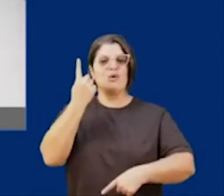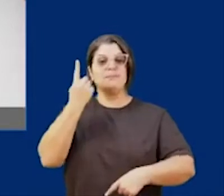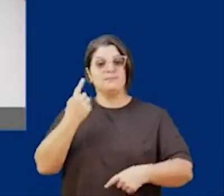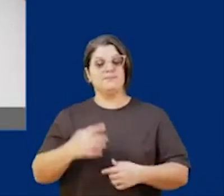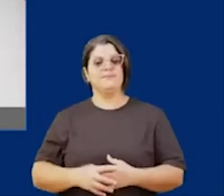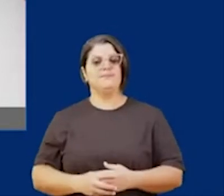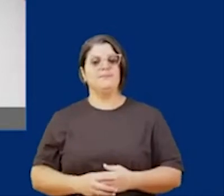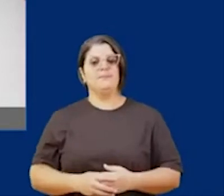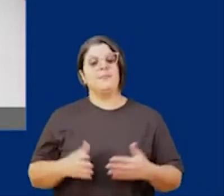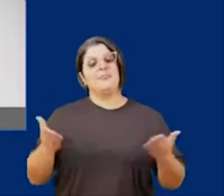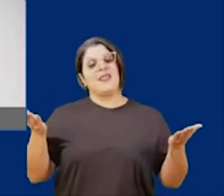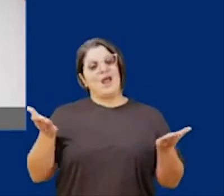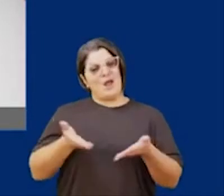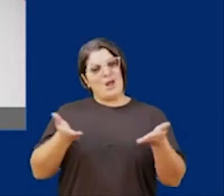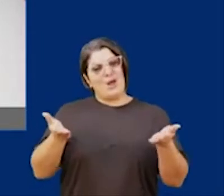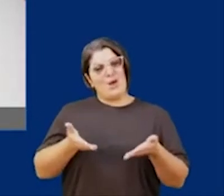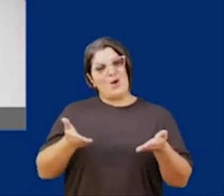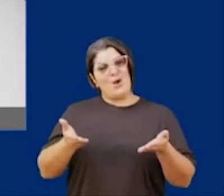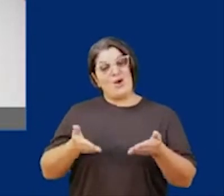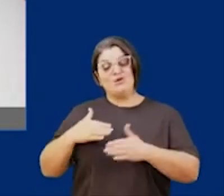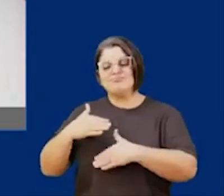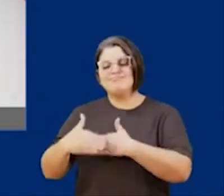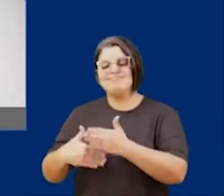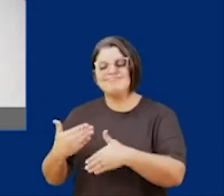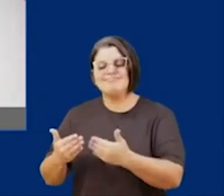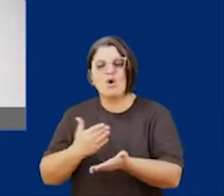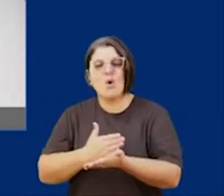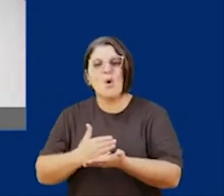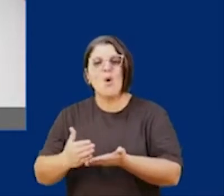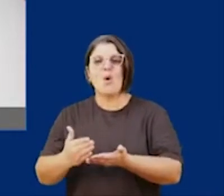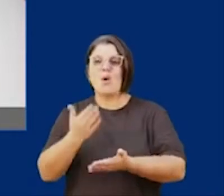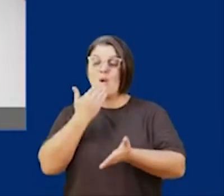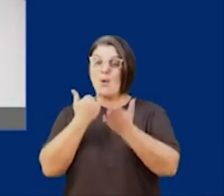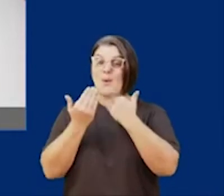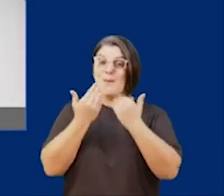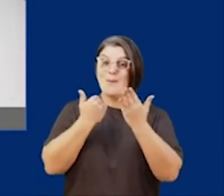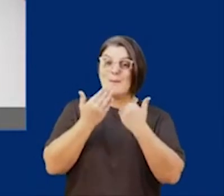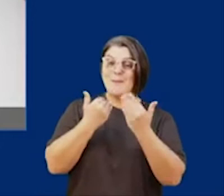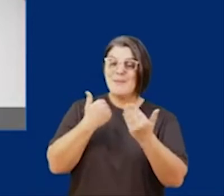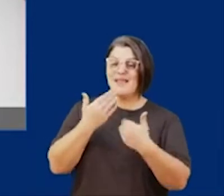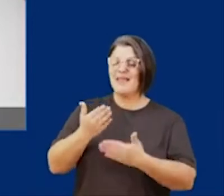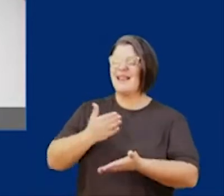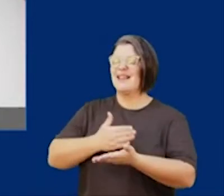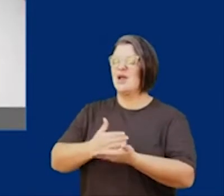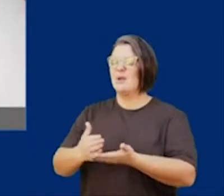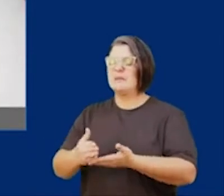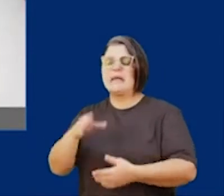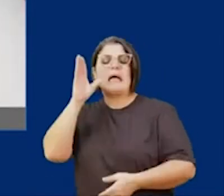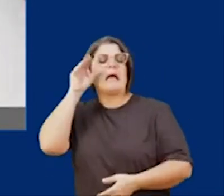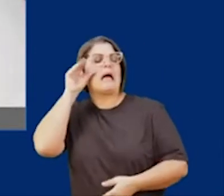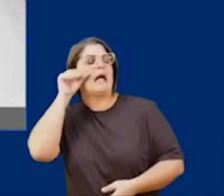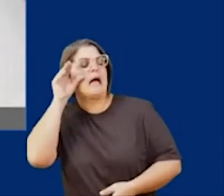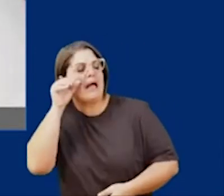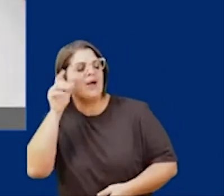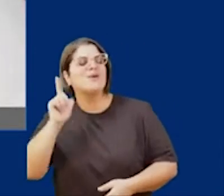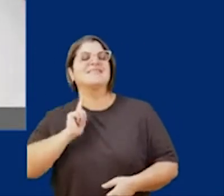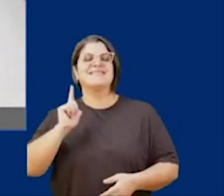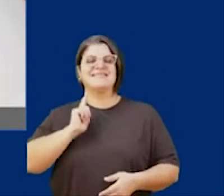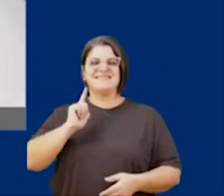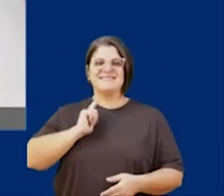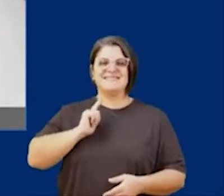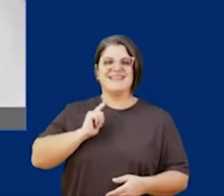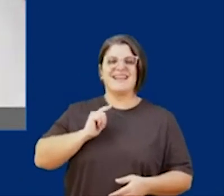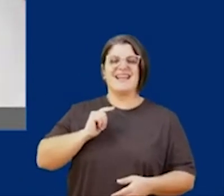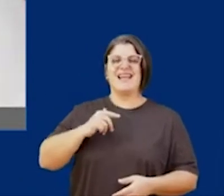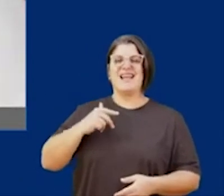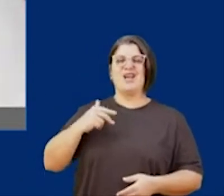hoje a gente está no cenário da introdução alimentar, né, com todas as suas curiosidades, lambanças,